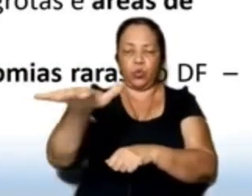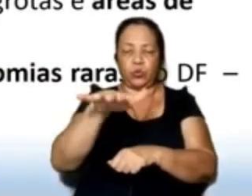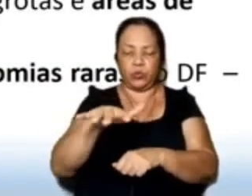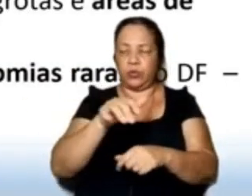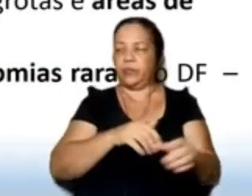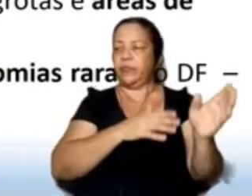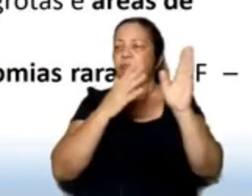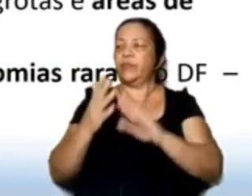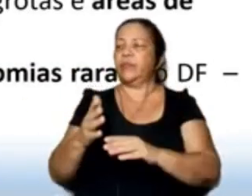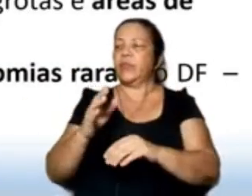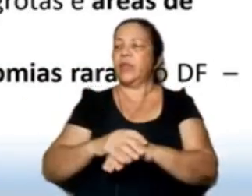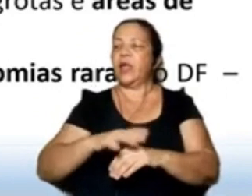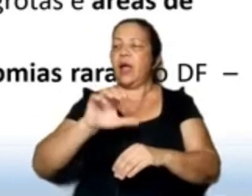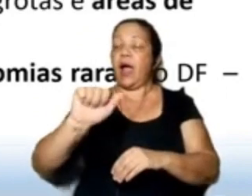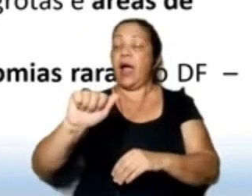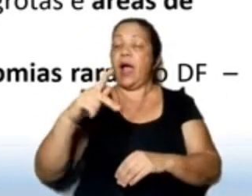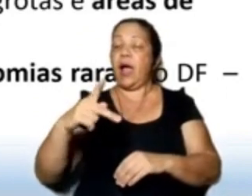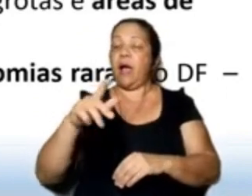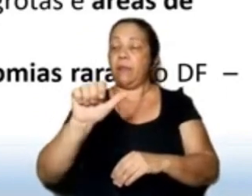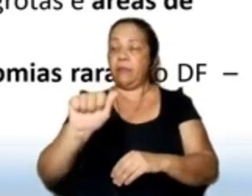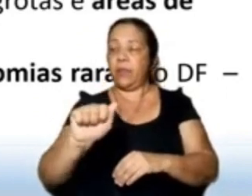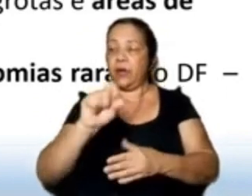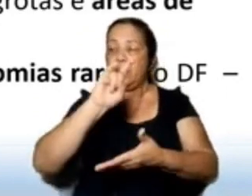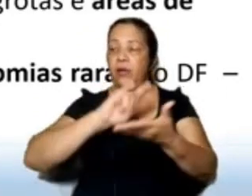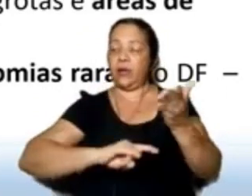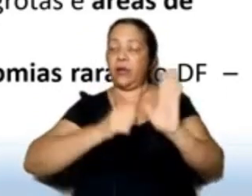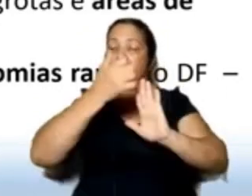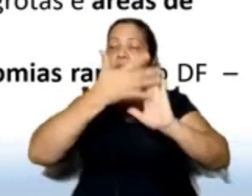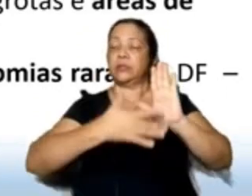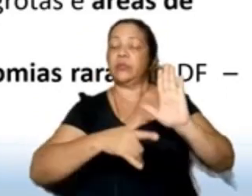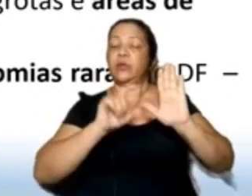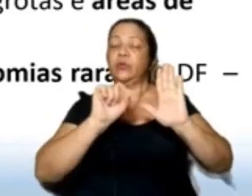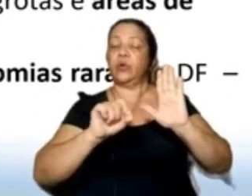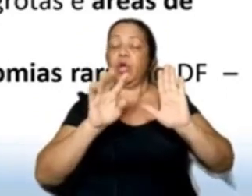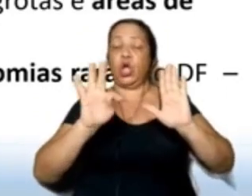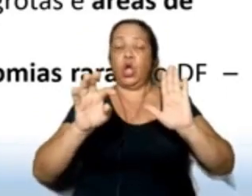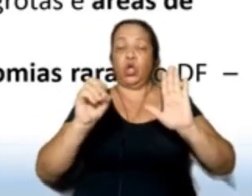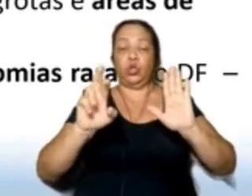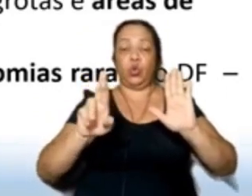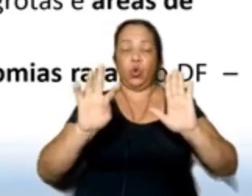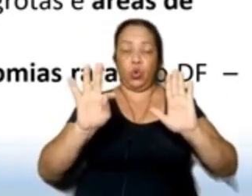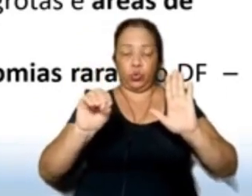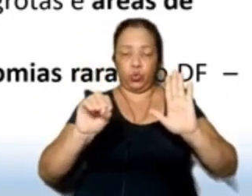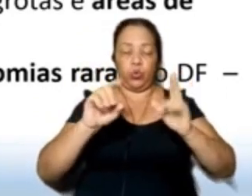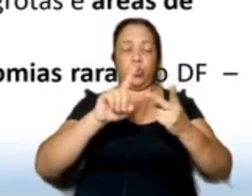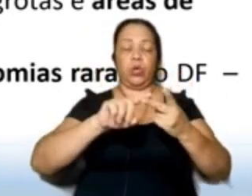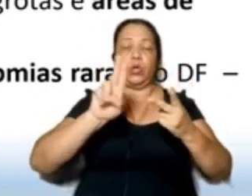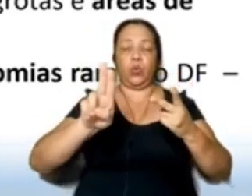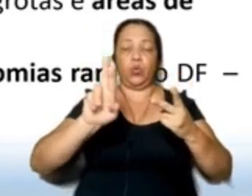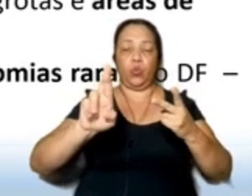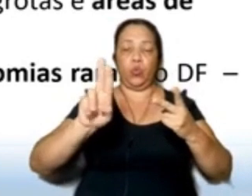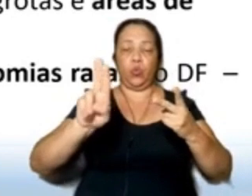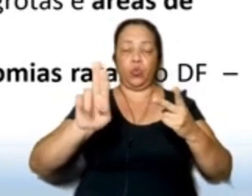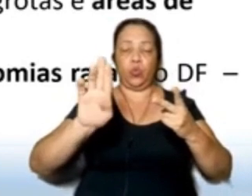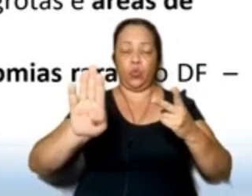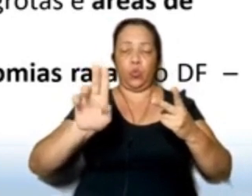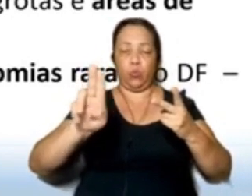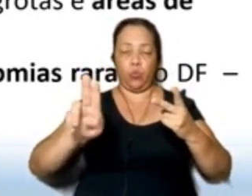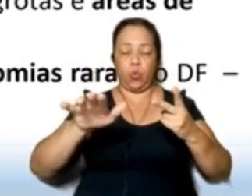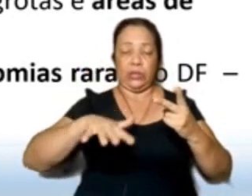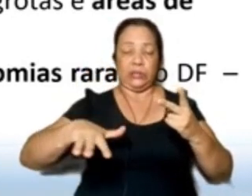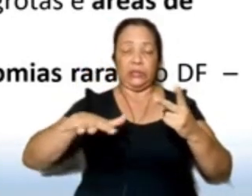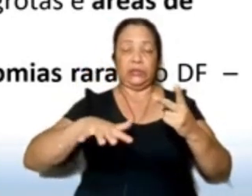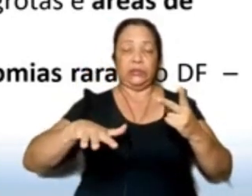manejo da APA, o que diz lá? Considera a área do Torto e do Urubu como área crítica de suscetibilidade aos